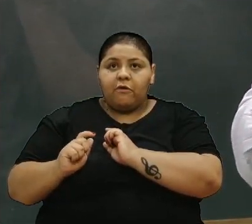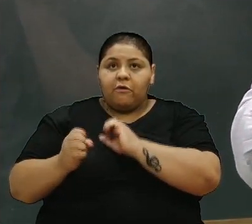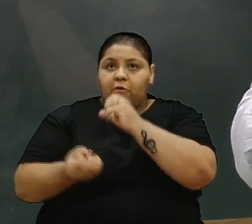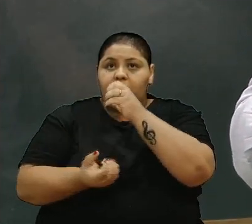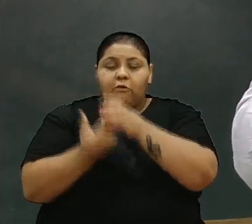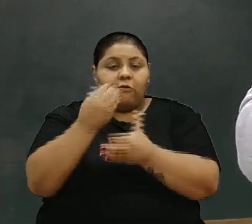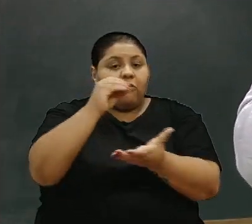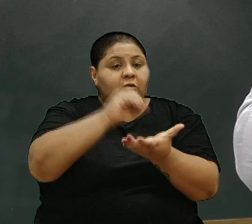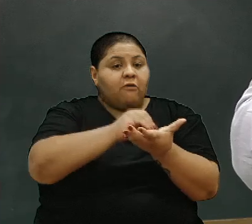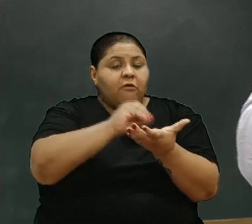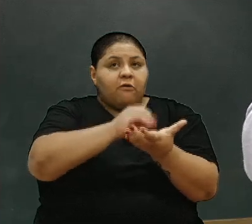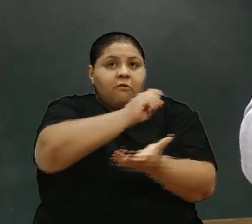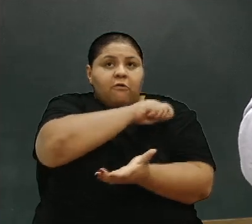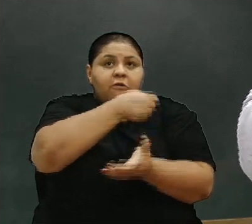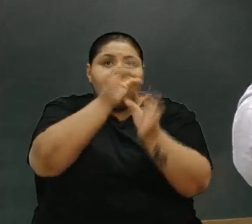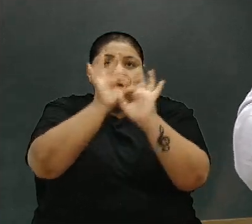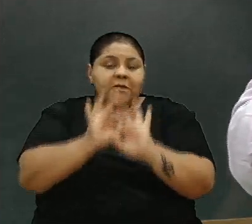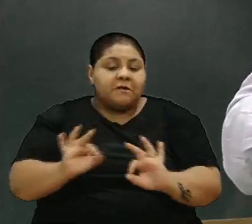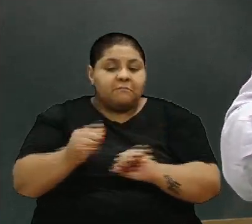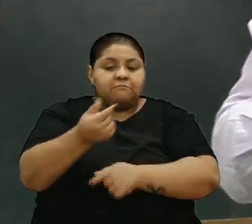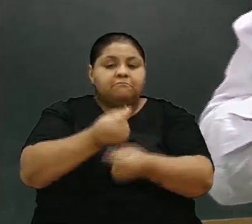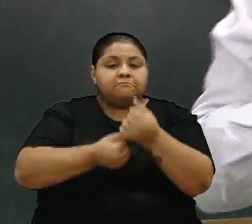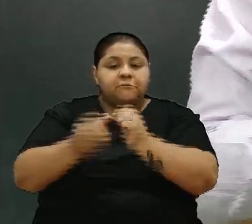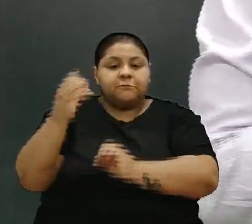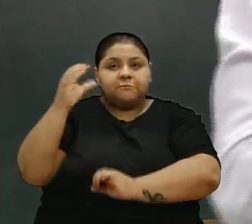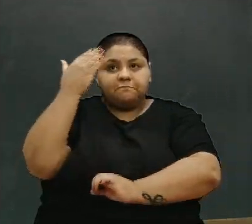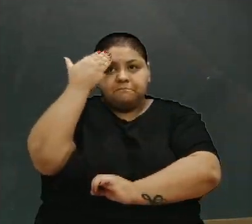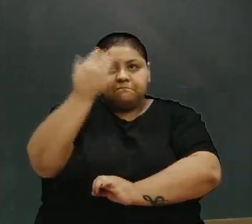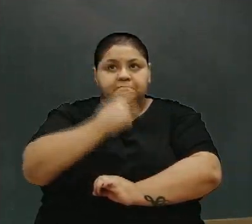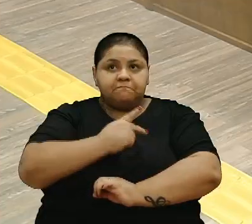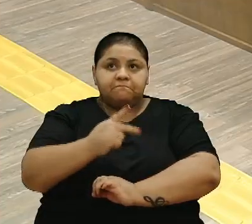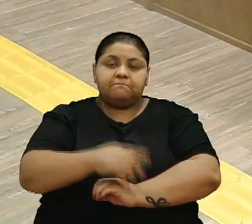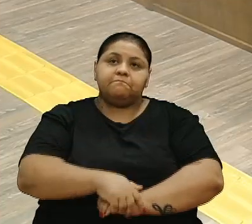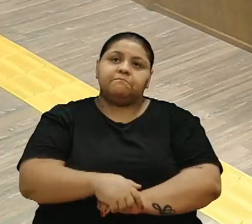do déficit fiscal é esse. É simples, economia e ciência. Muito obrigado, presidente. Obrigado, vereador Cláudio.